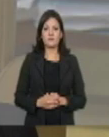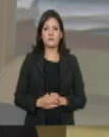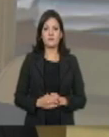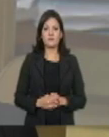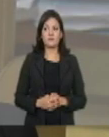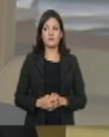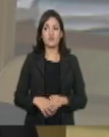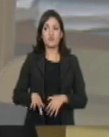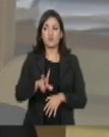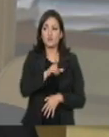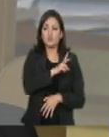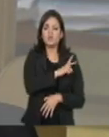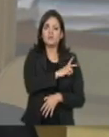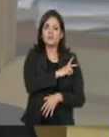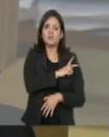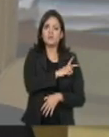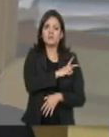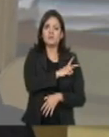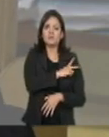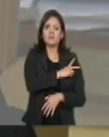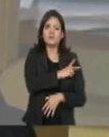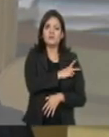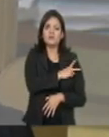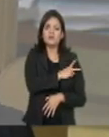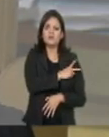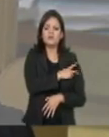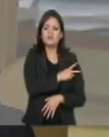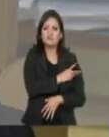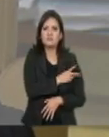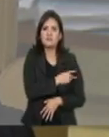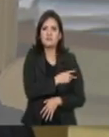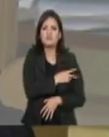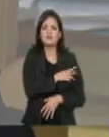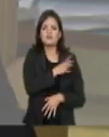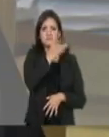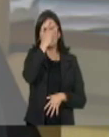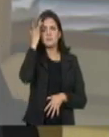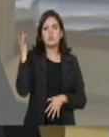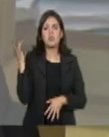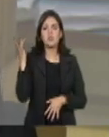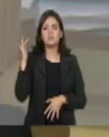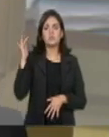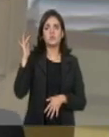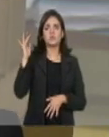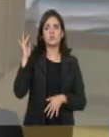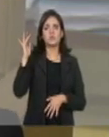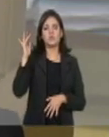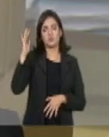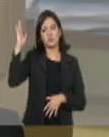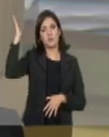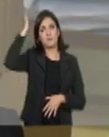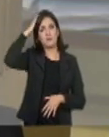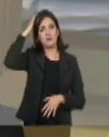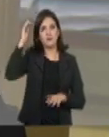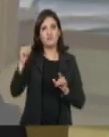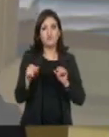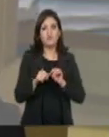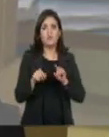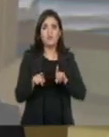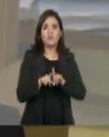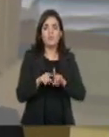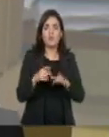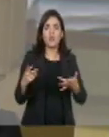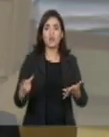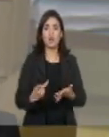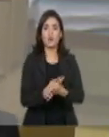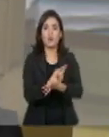foi surpreendido numa blitz embriagado. Veja que... Parece que o alcoolismo é um problema do Ministério Público